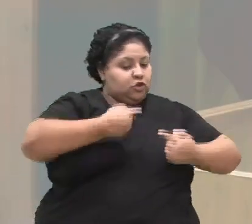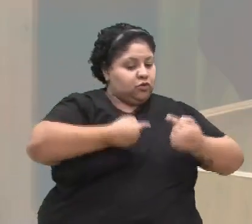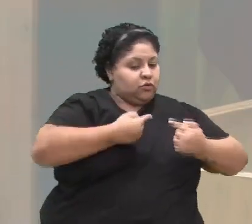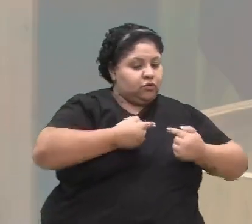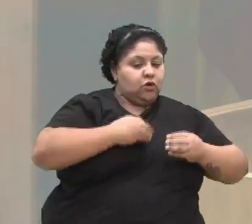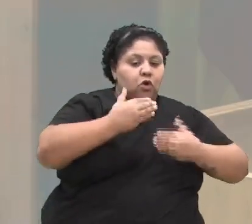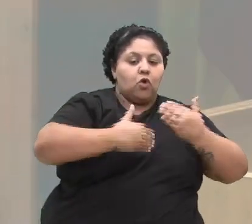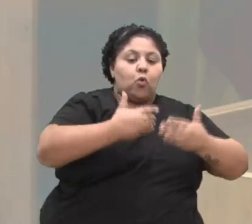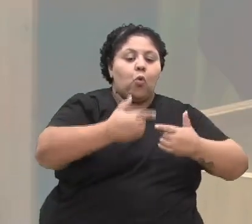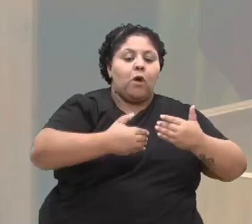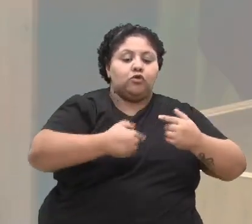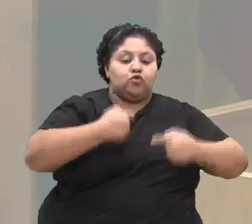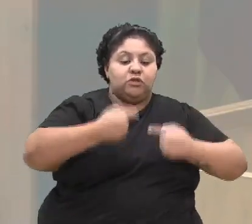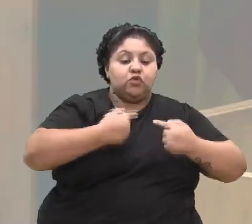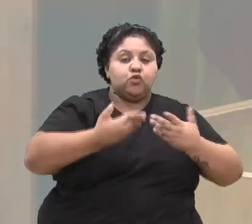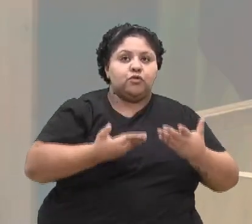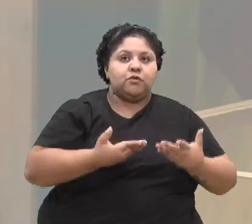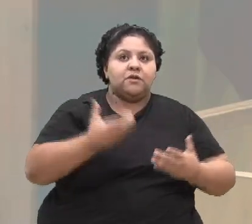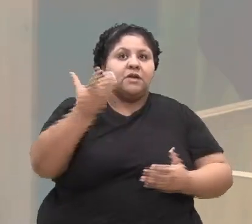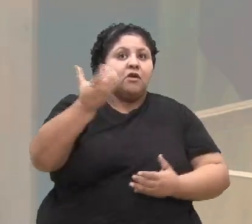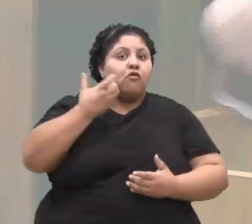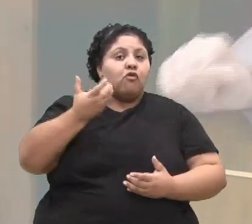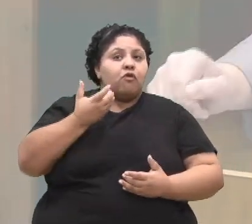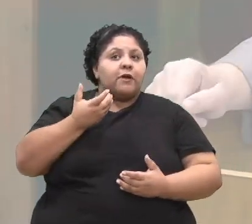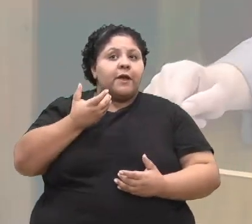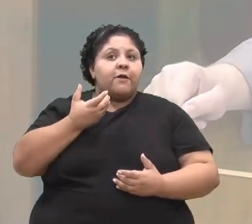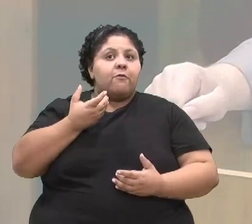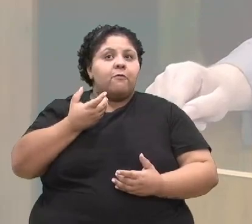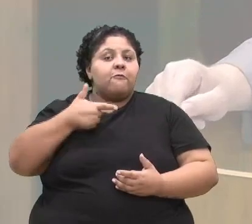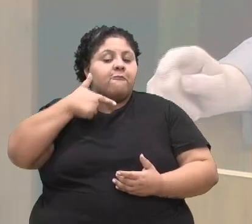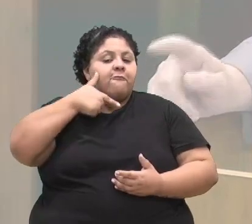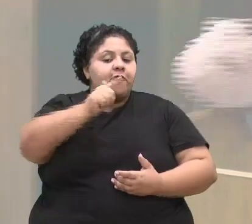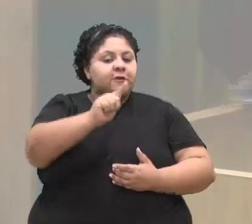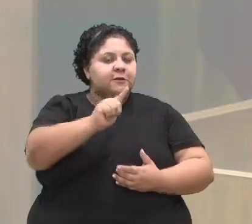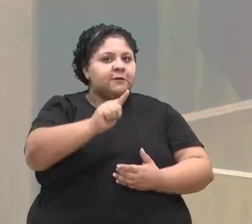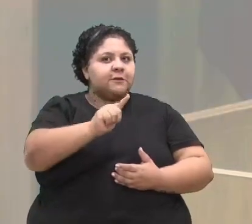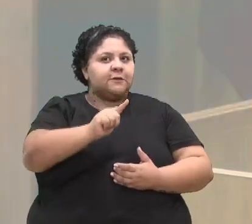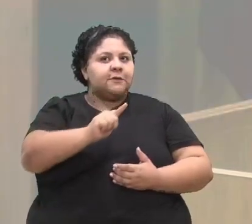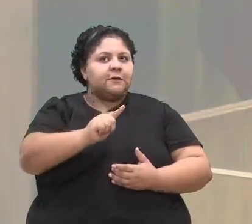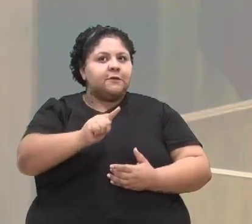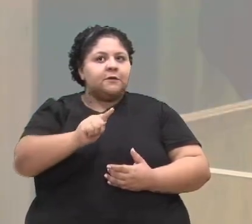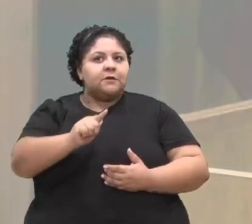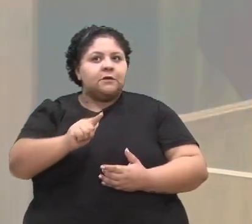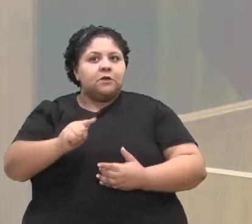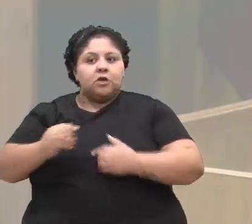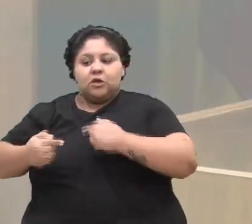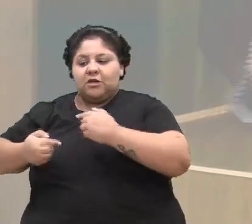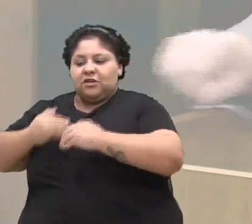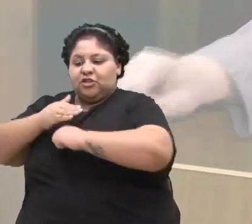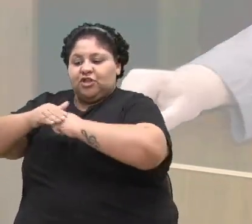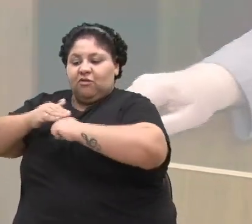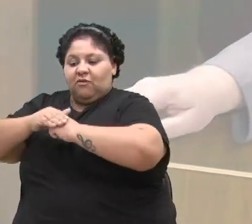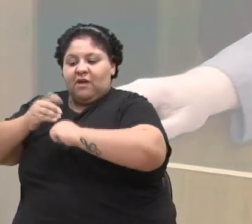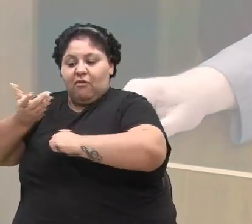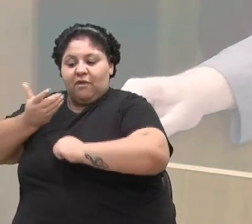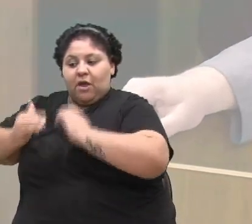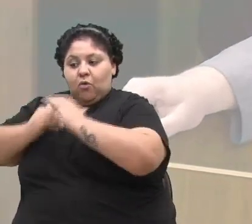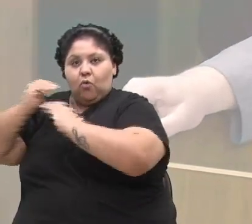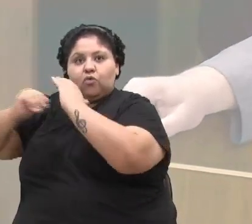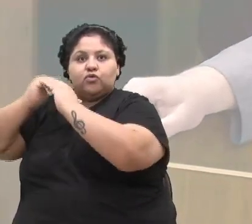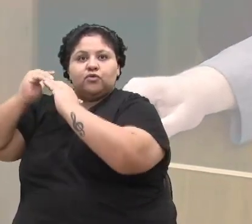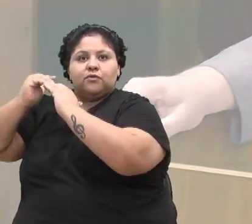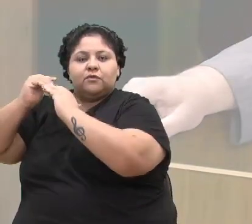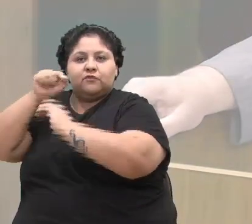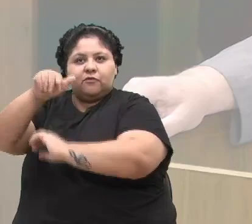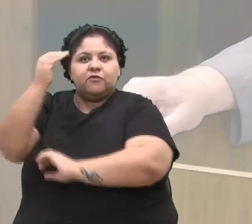Quando eu vou discutir, eu quero vencer a discussão. E quando eu quero dialogar, eu quero construir. E